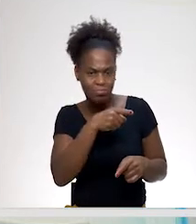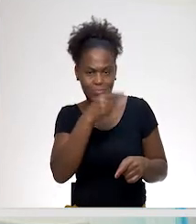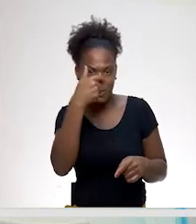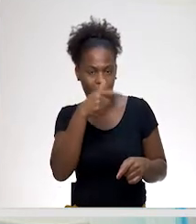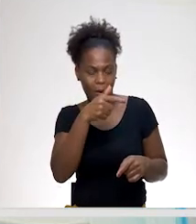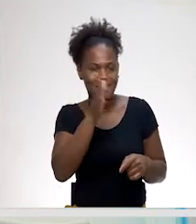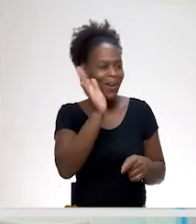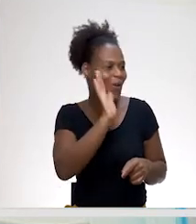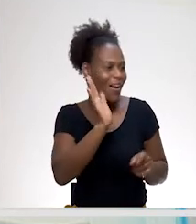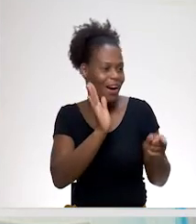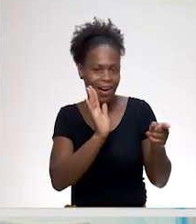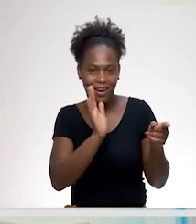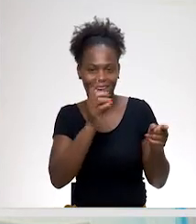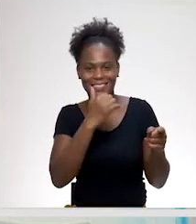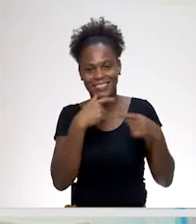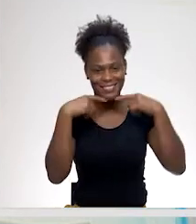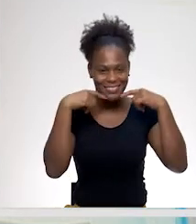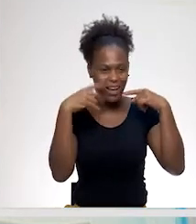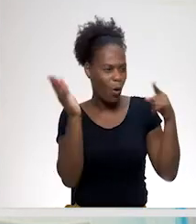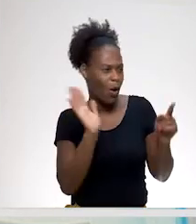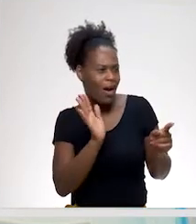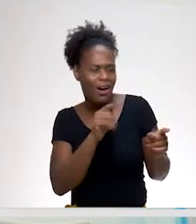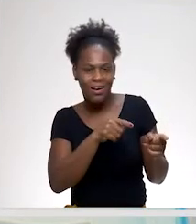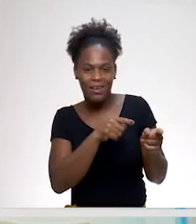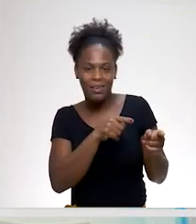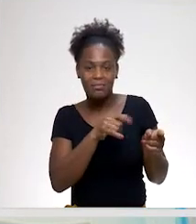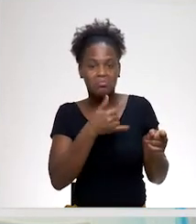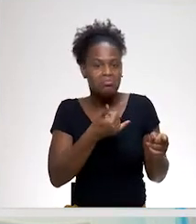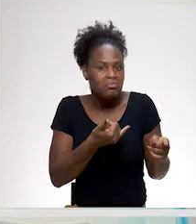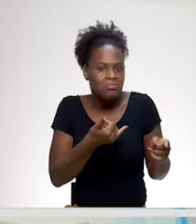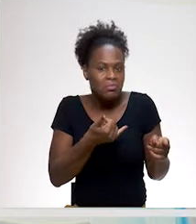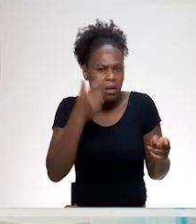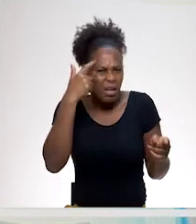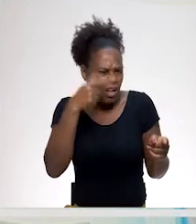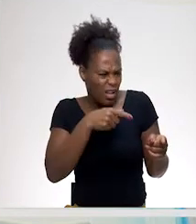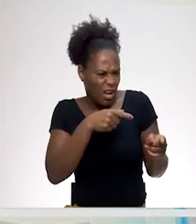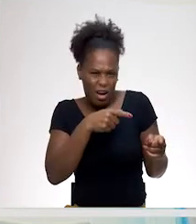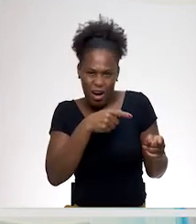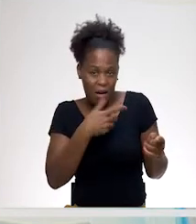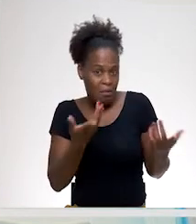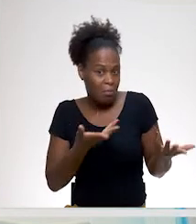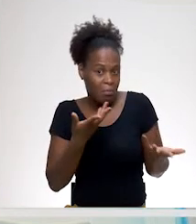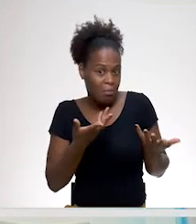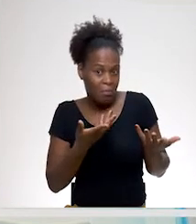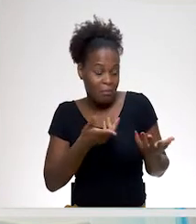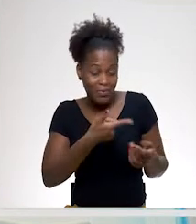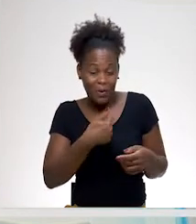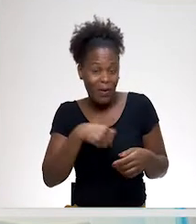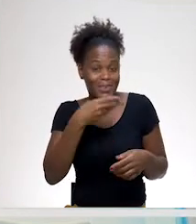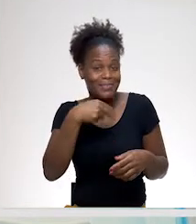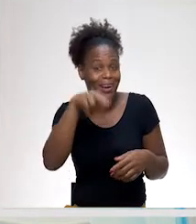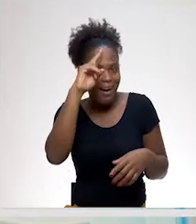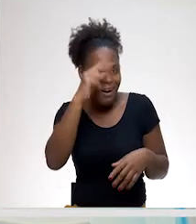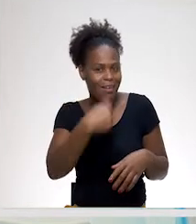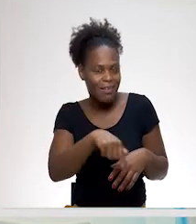De repente cumprimentamos, todo sorridente, e damos conta de que, ao final das contas,